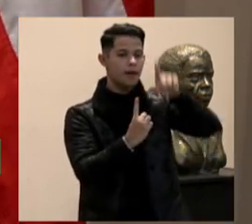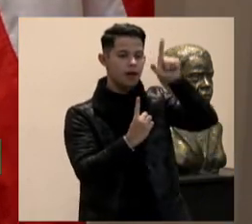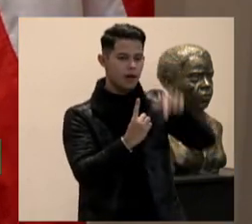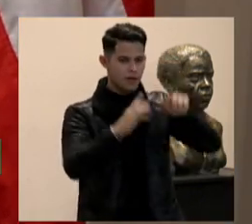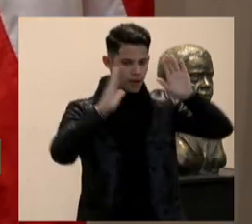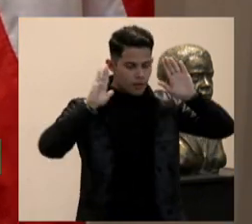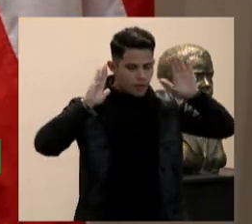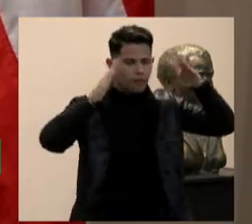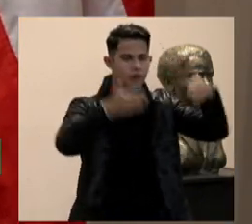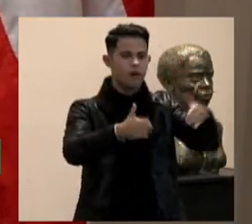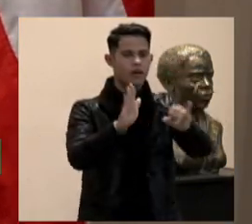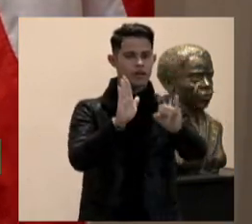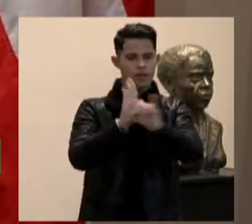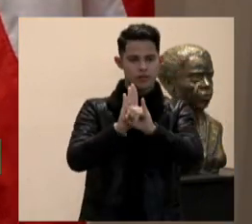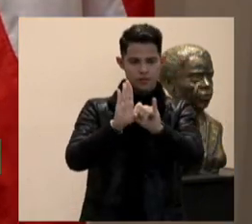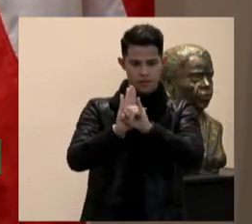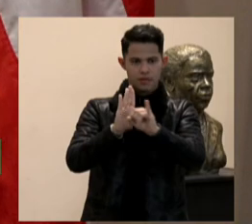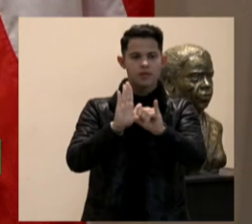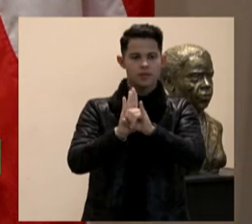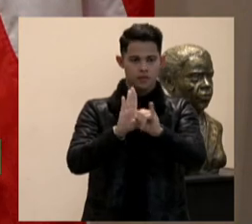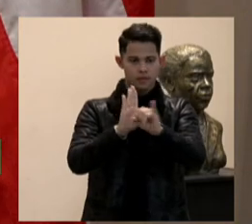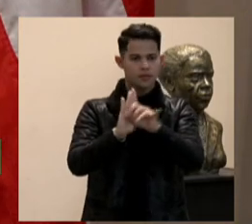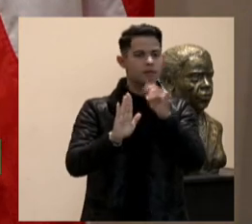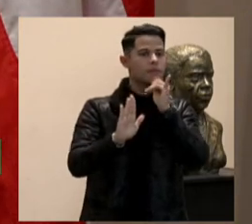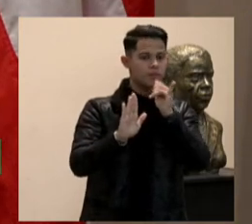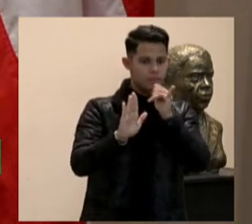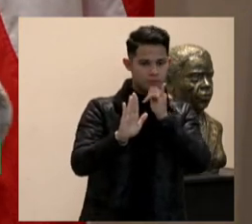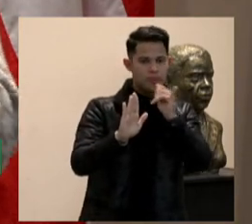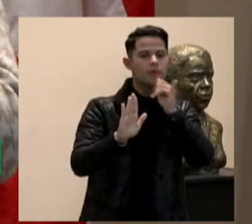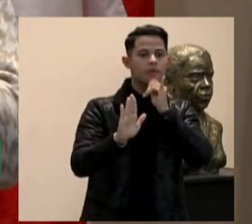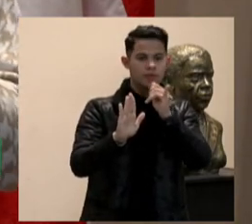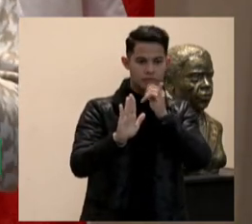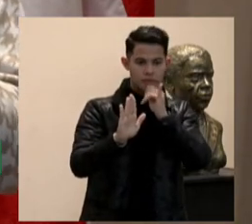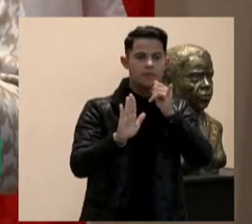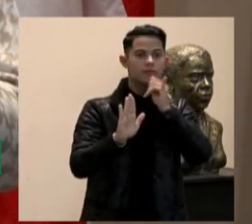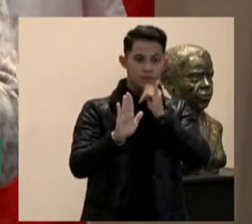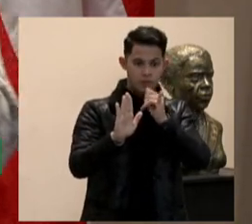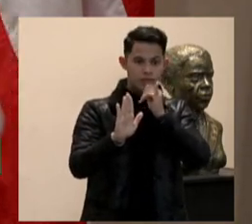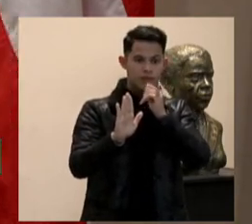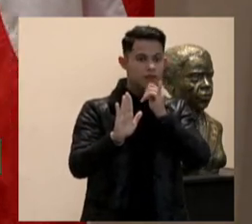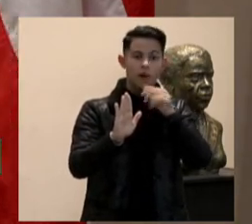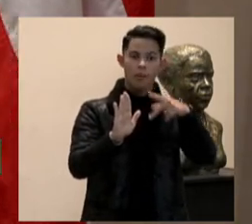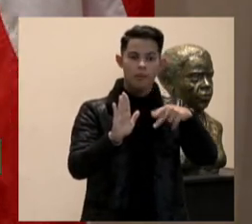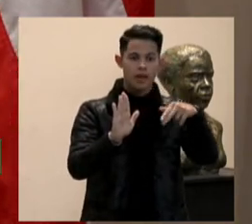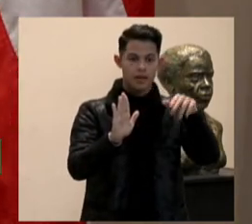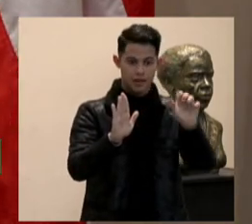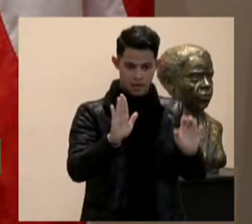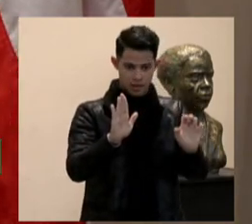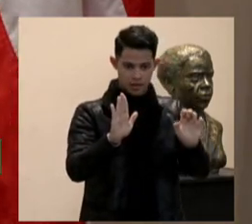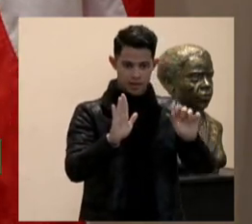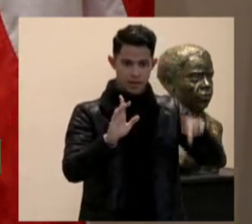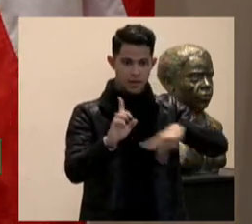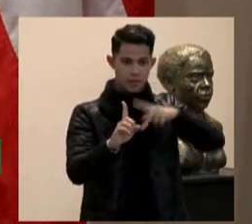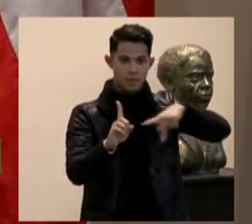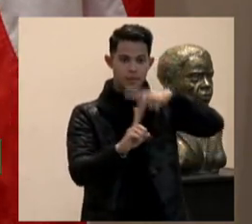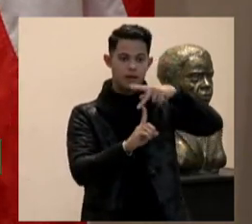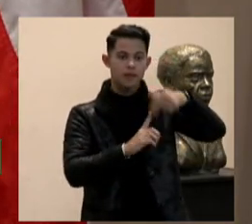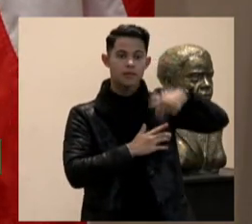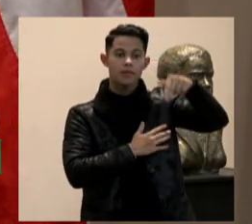pauta identitária. Então, quando a gente coloca lá as pessoas com deficiência, aí tem que colocar